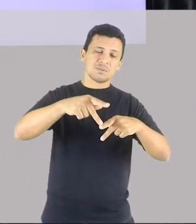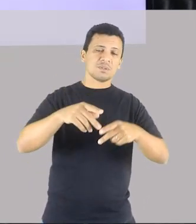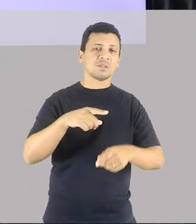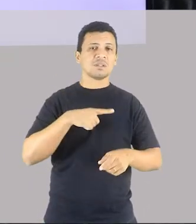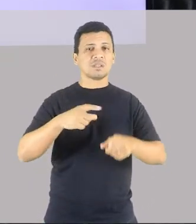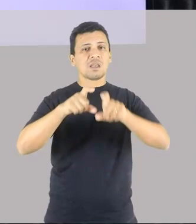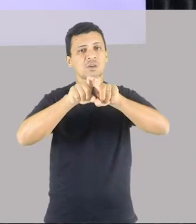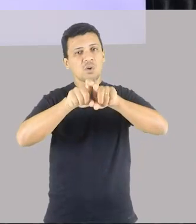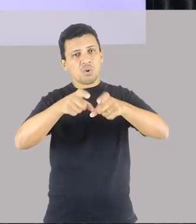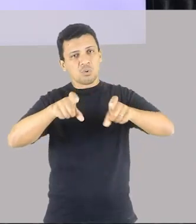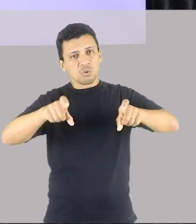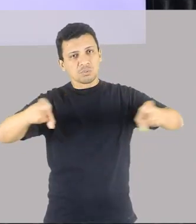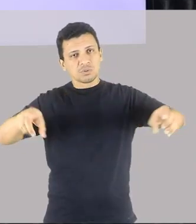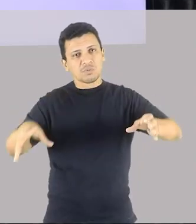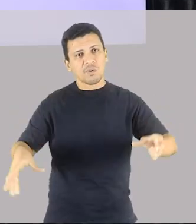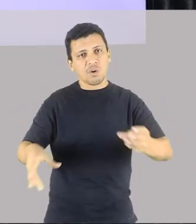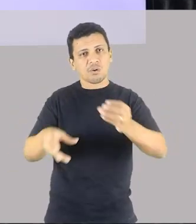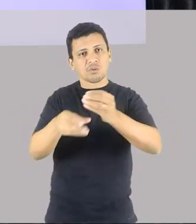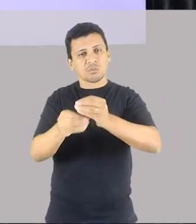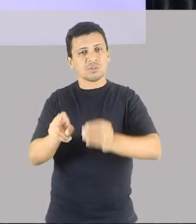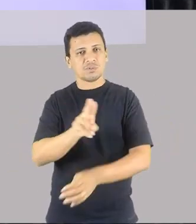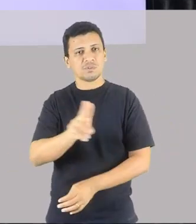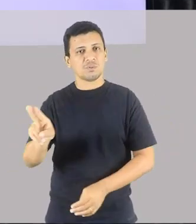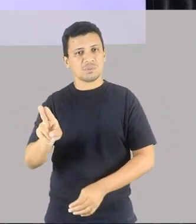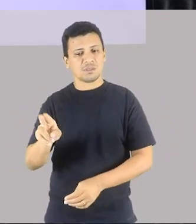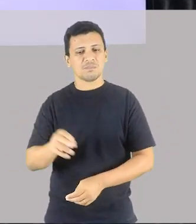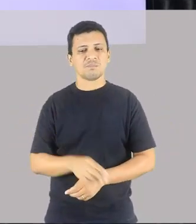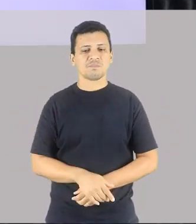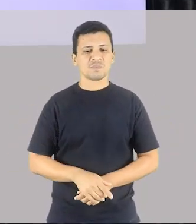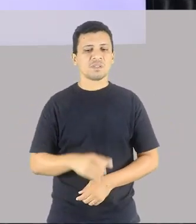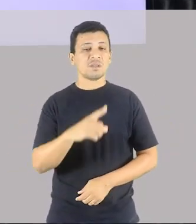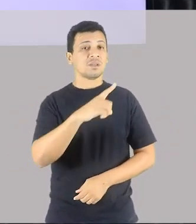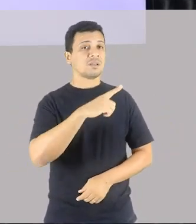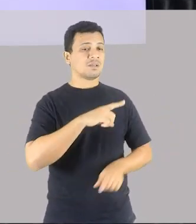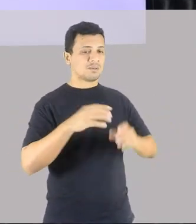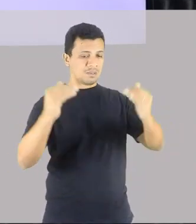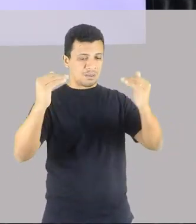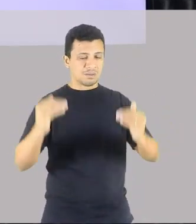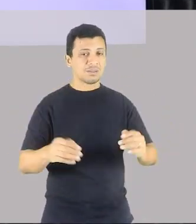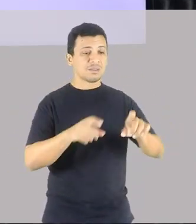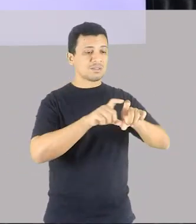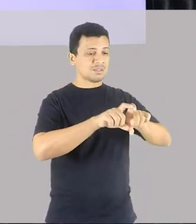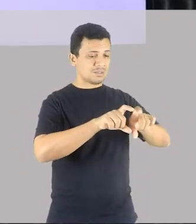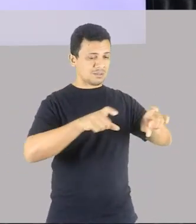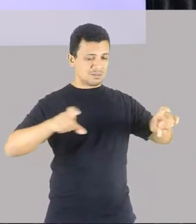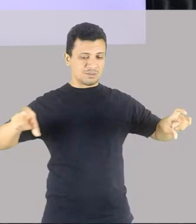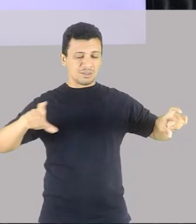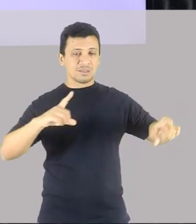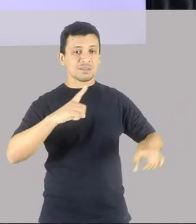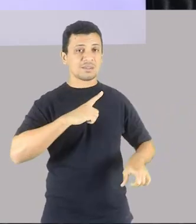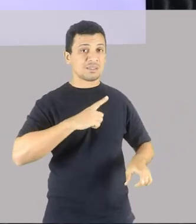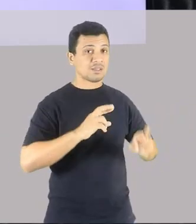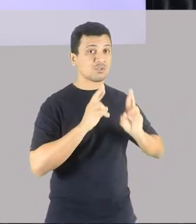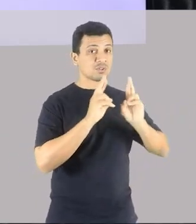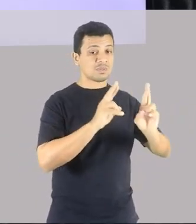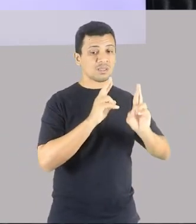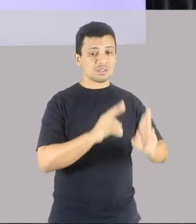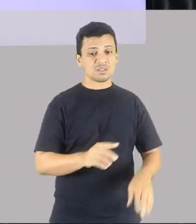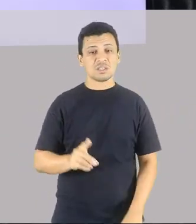oração completiva nominal no segundo período. Tenho esperança de que você me